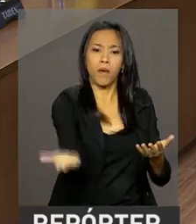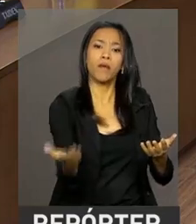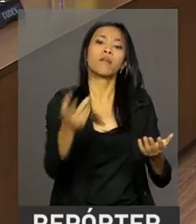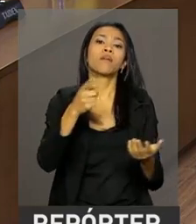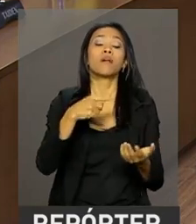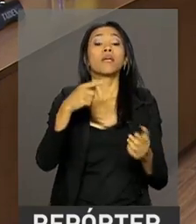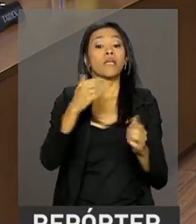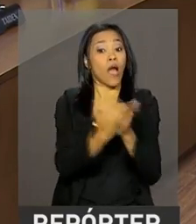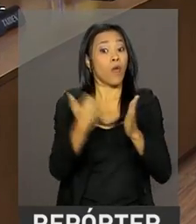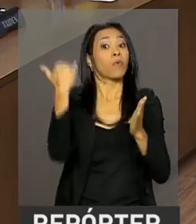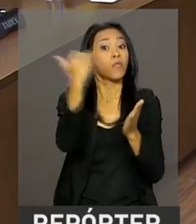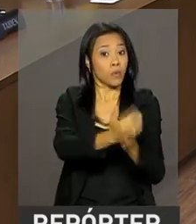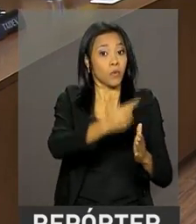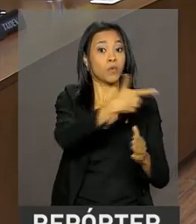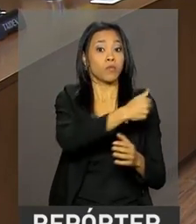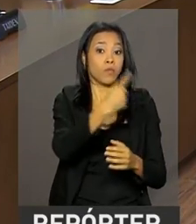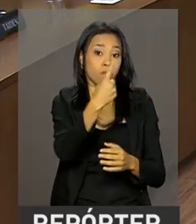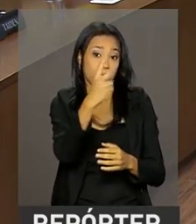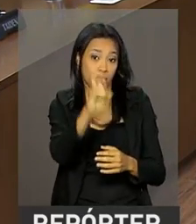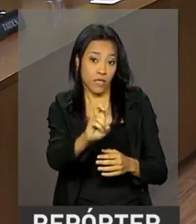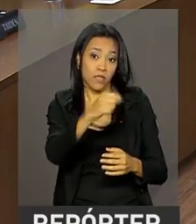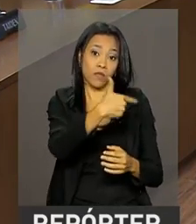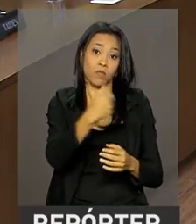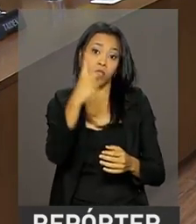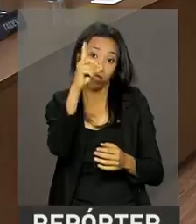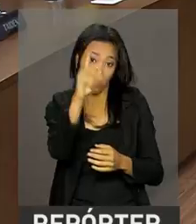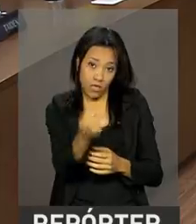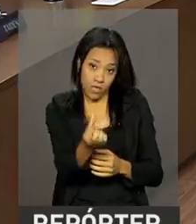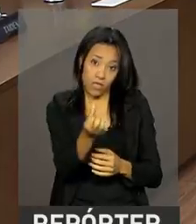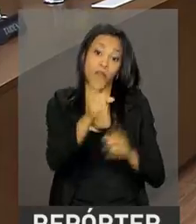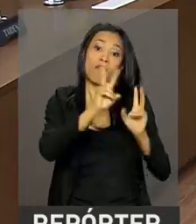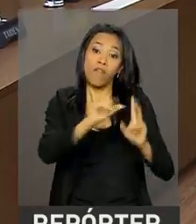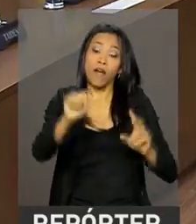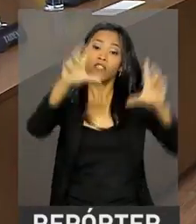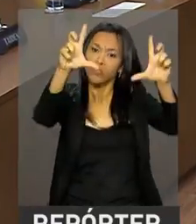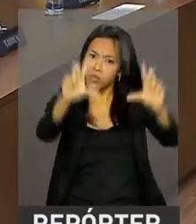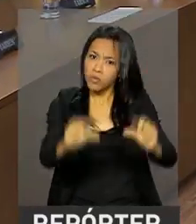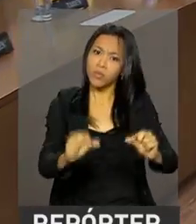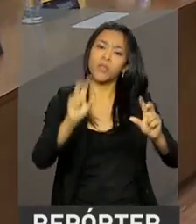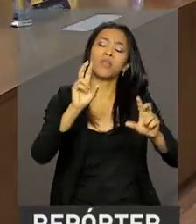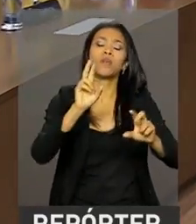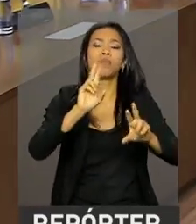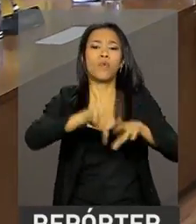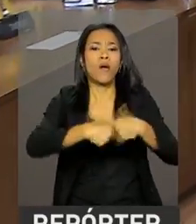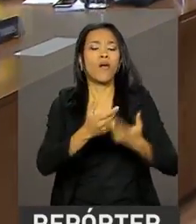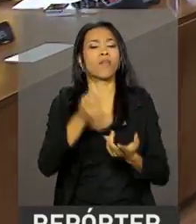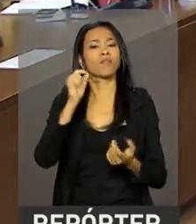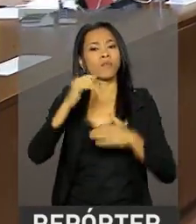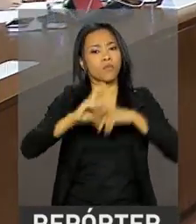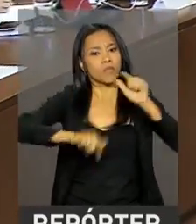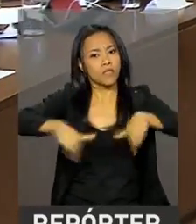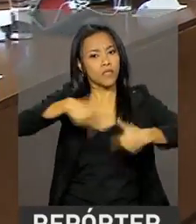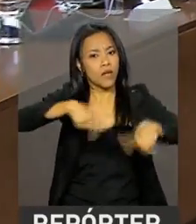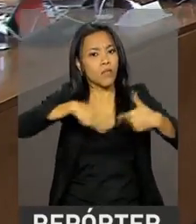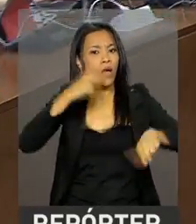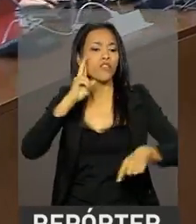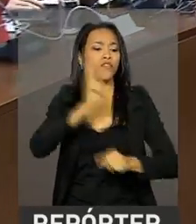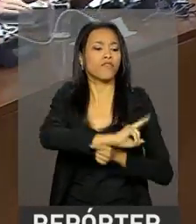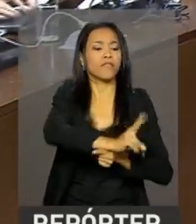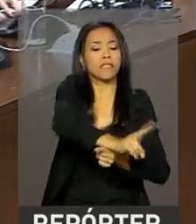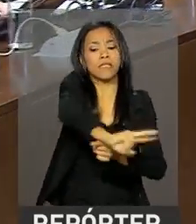aumentaram em 2015 e 2016, vão diminuir com a retomada de ações de fiscalização na Amazônia,